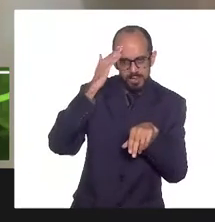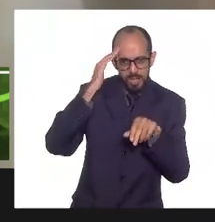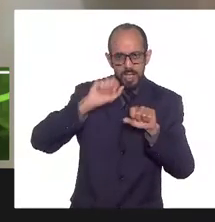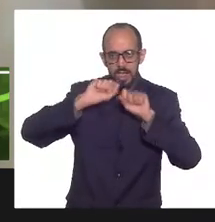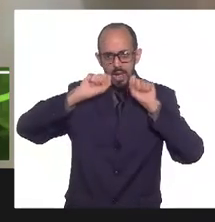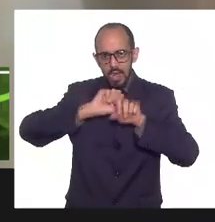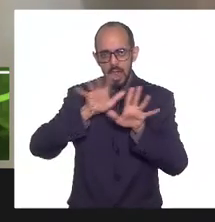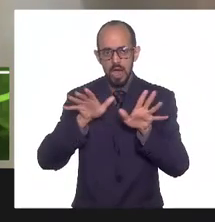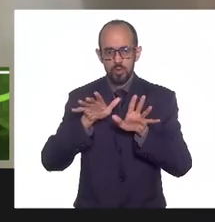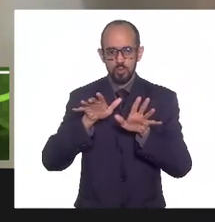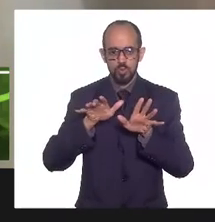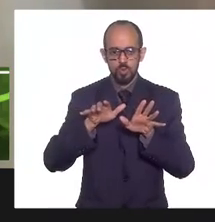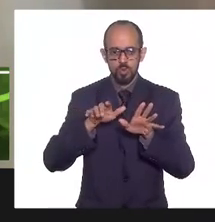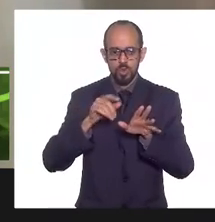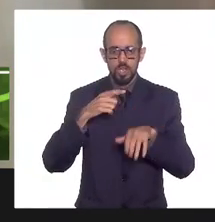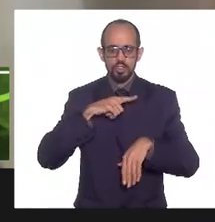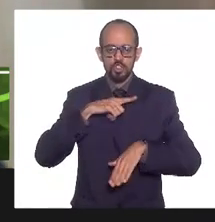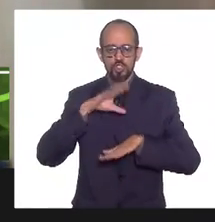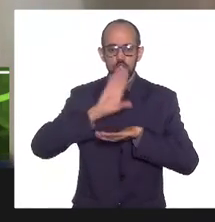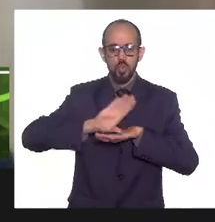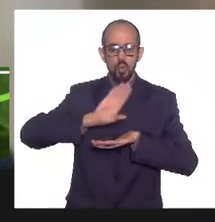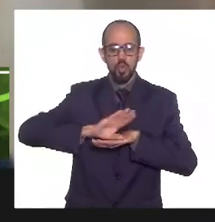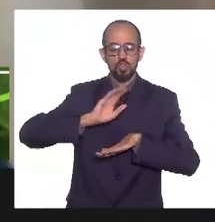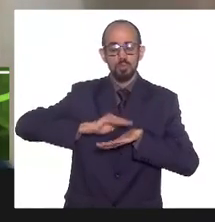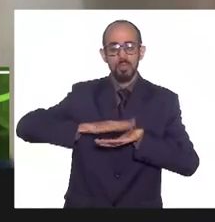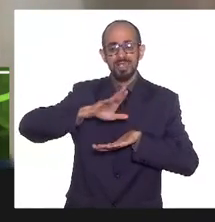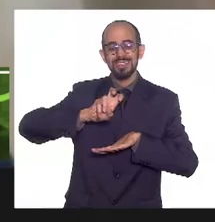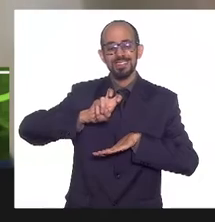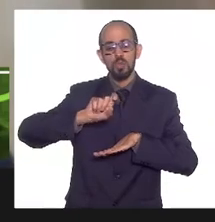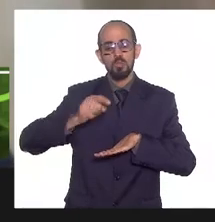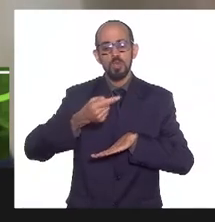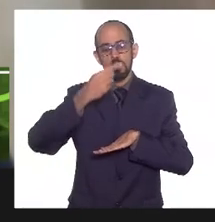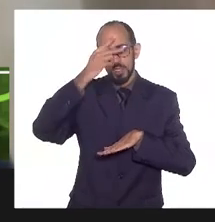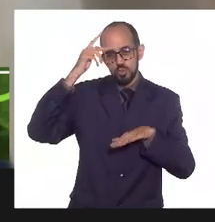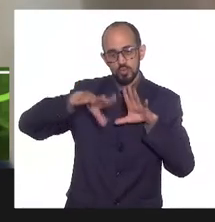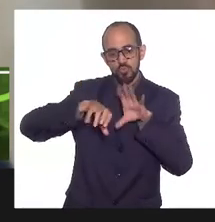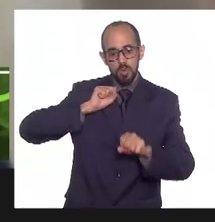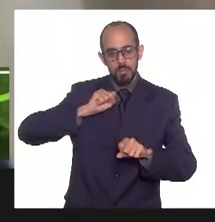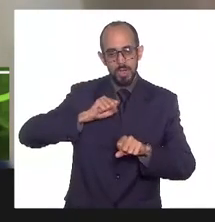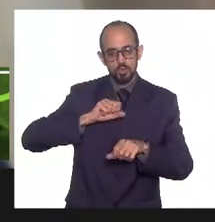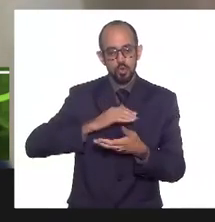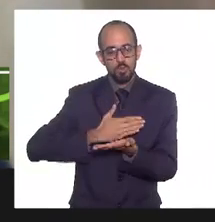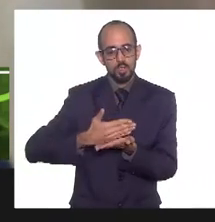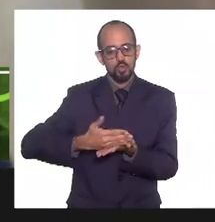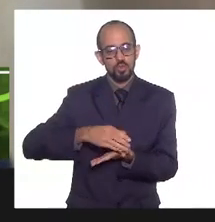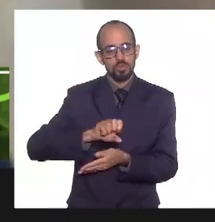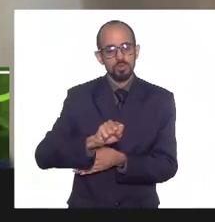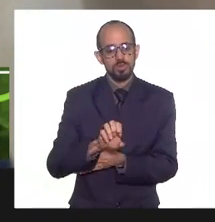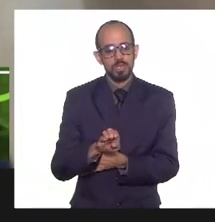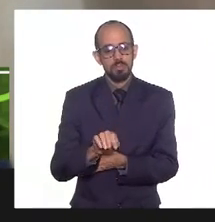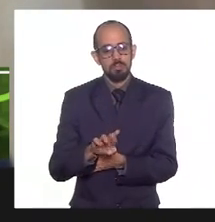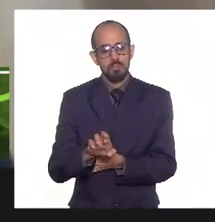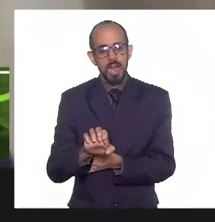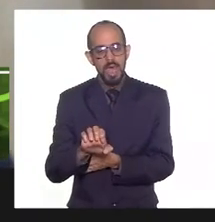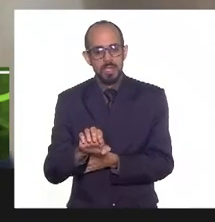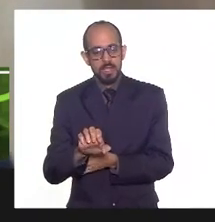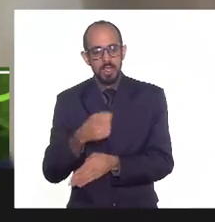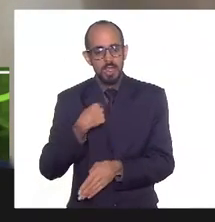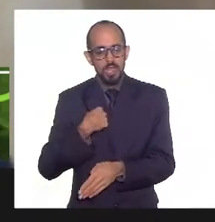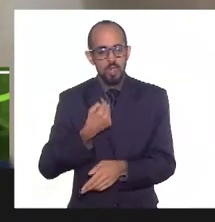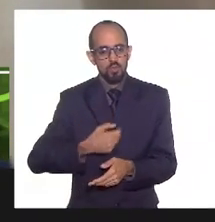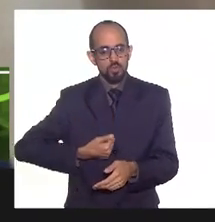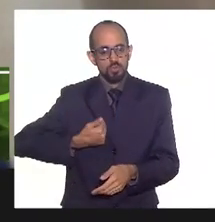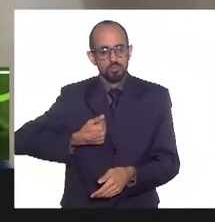montamos um curso já formamos 5 mil mais de 5 mil pessoas começou com o Sebrae nós fomos as primeiras pessoas o primeiro grupo